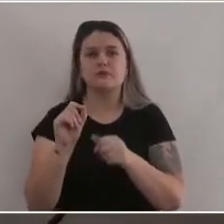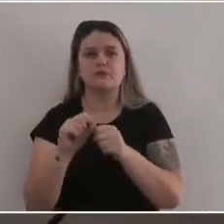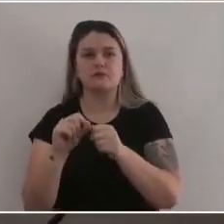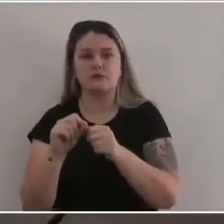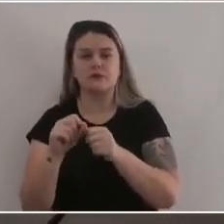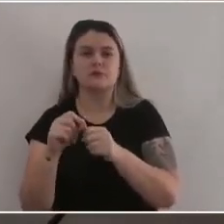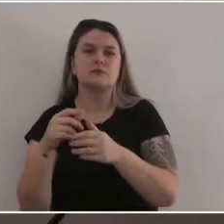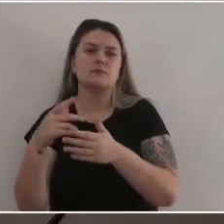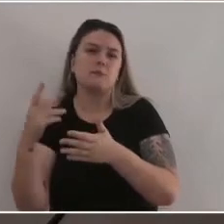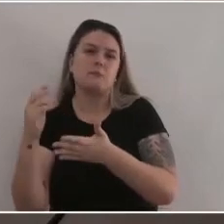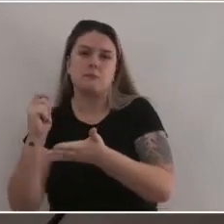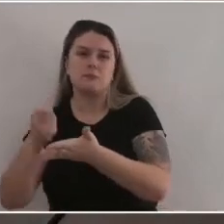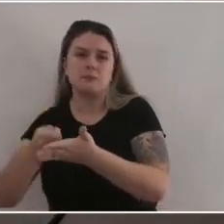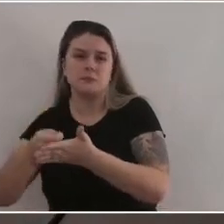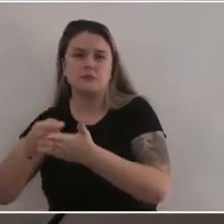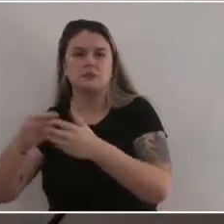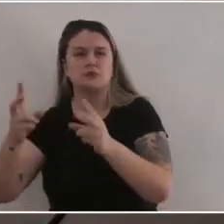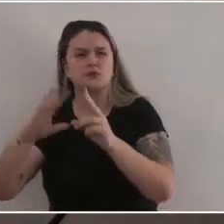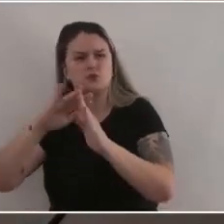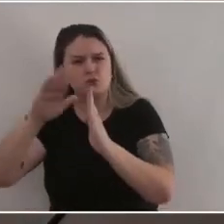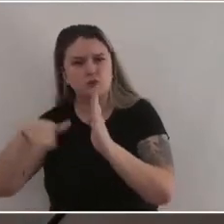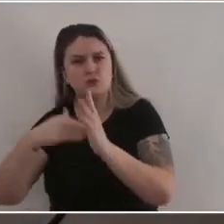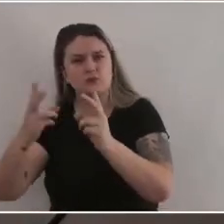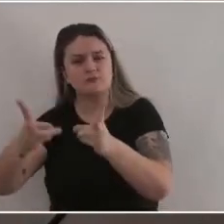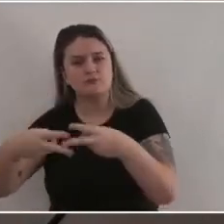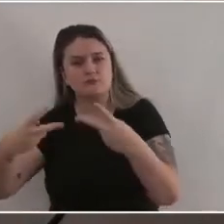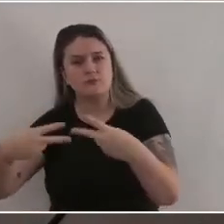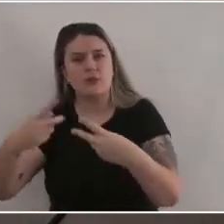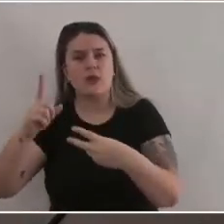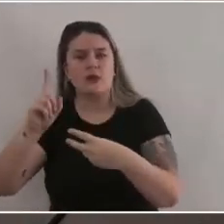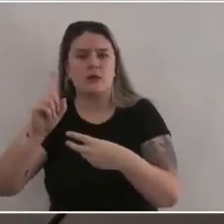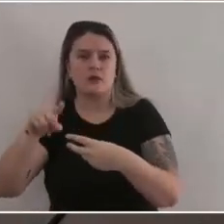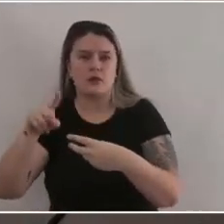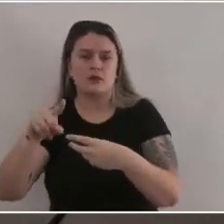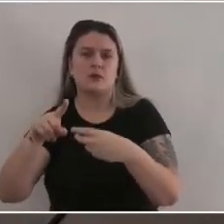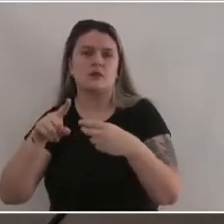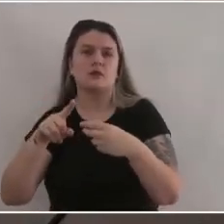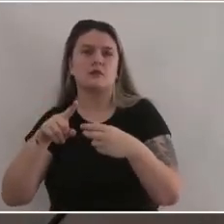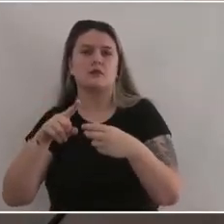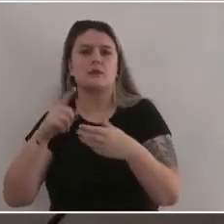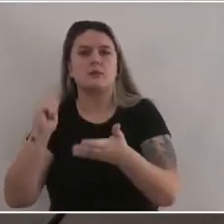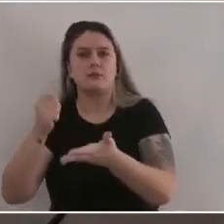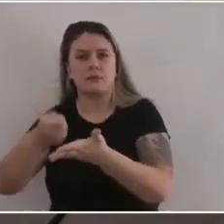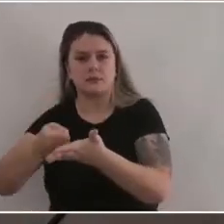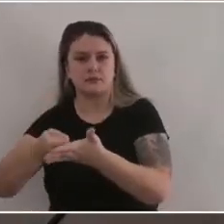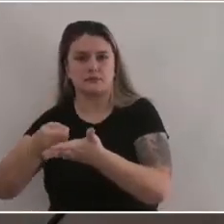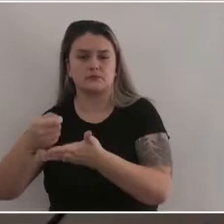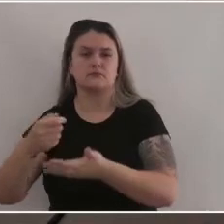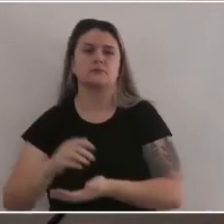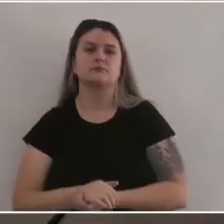contas. Então, toda essa receita é referente a contribuições.